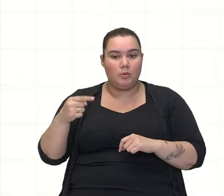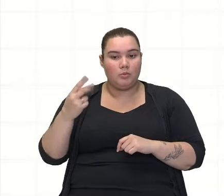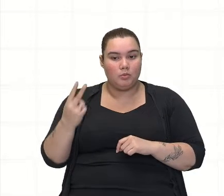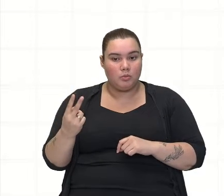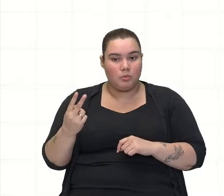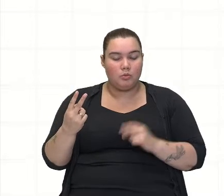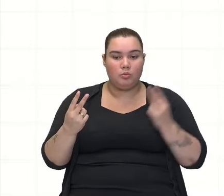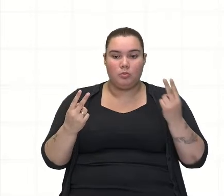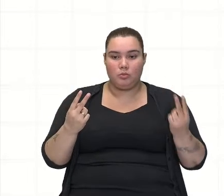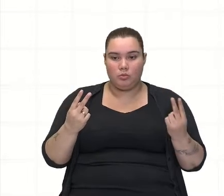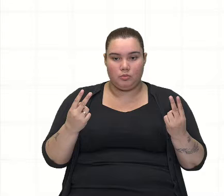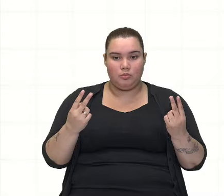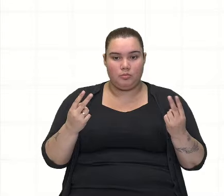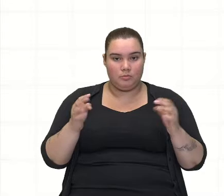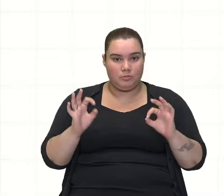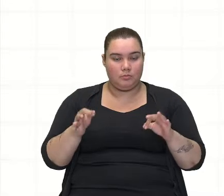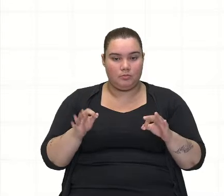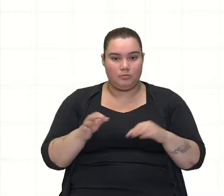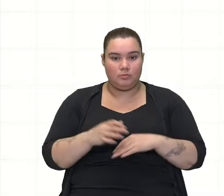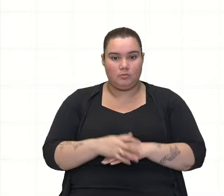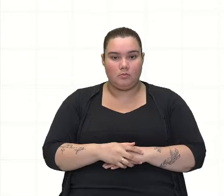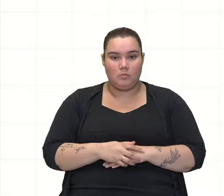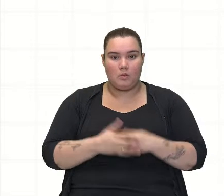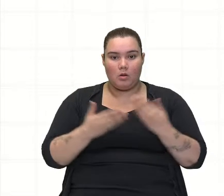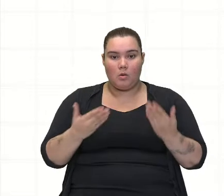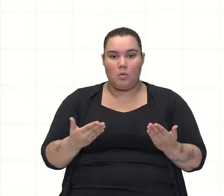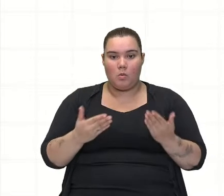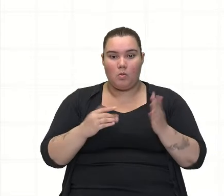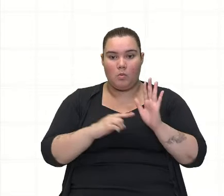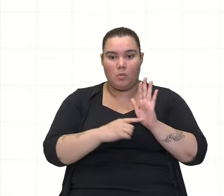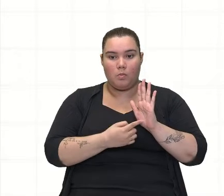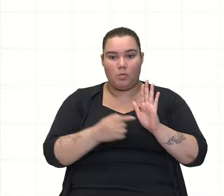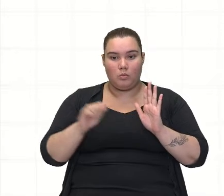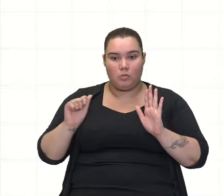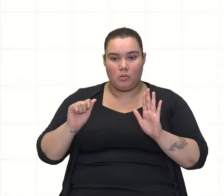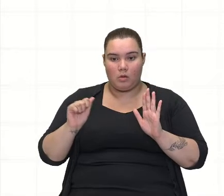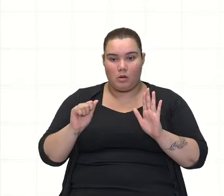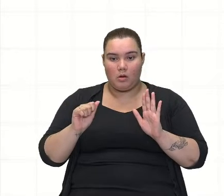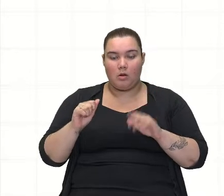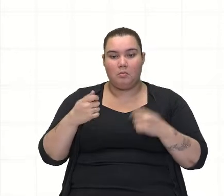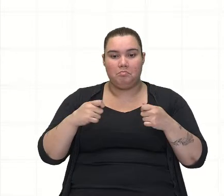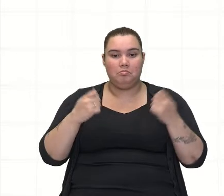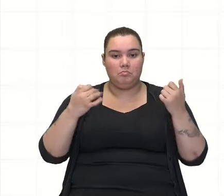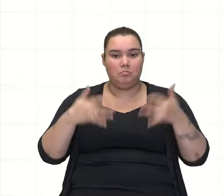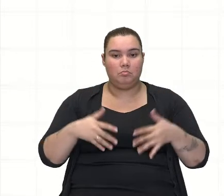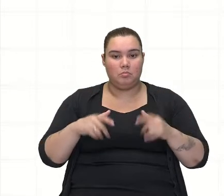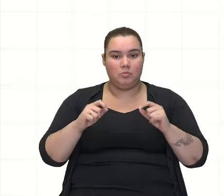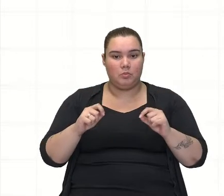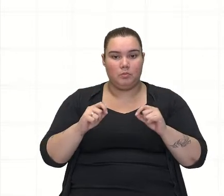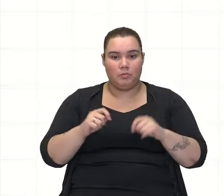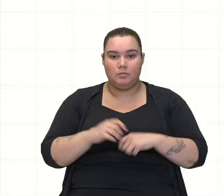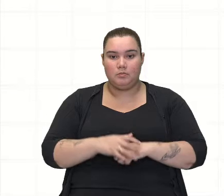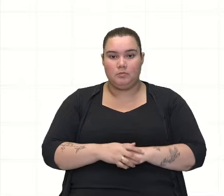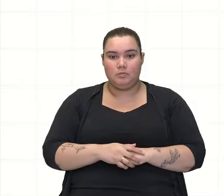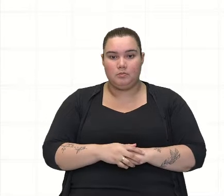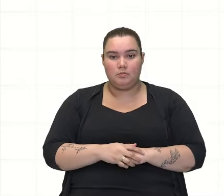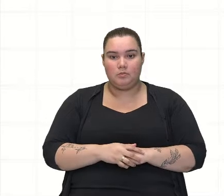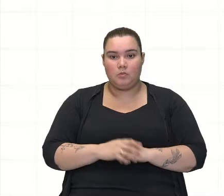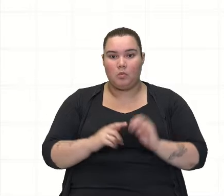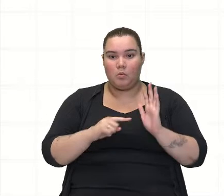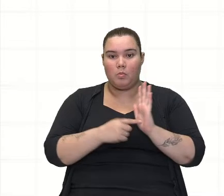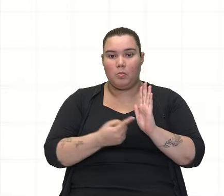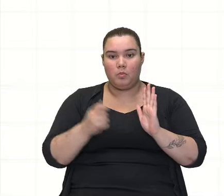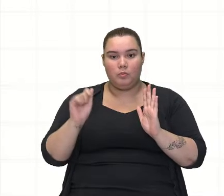2. Tá? Então, o ponto A, aqui o que a gente pode falar? Olha só aqui comigo, ó. O ponto A,